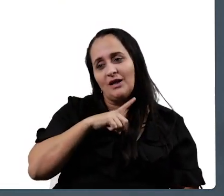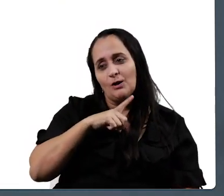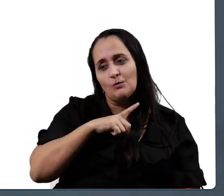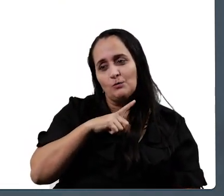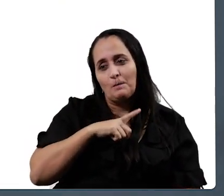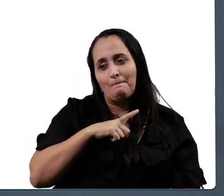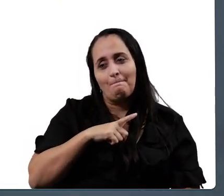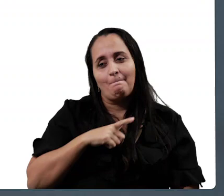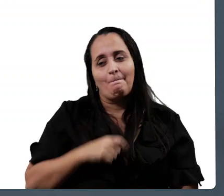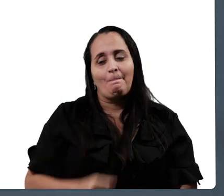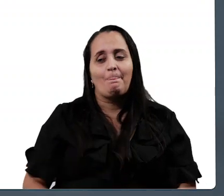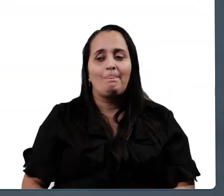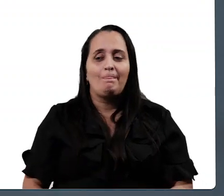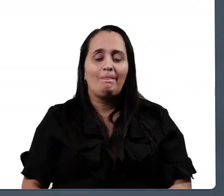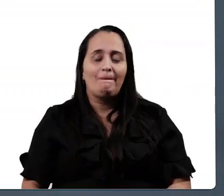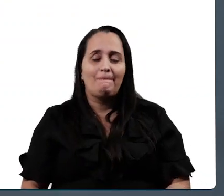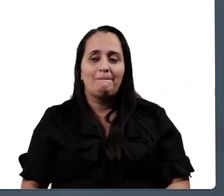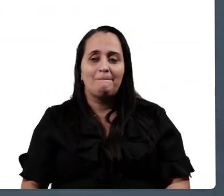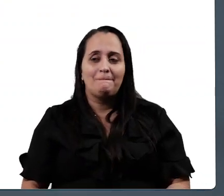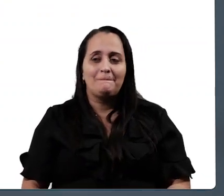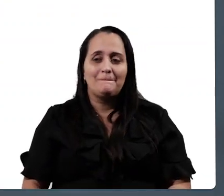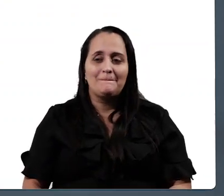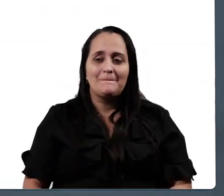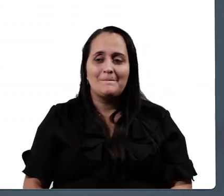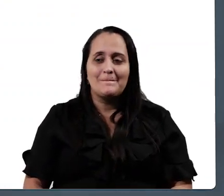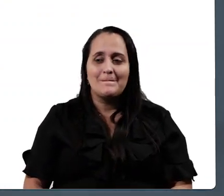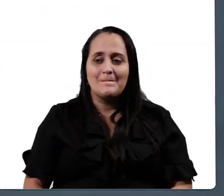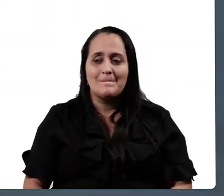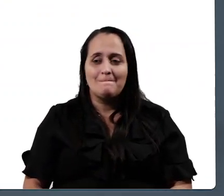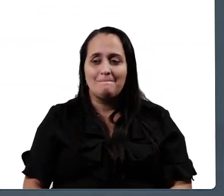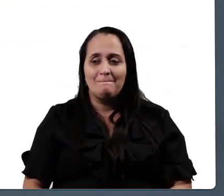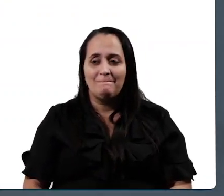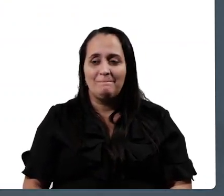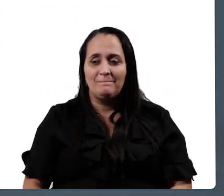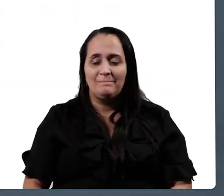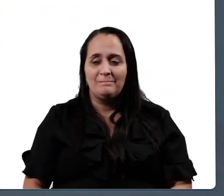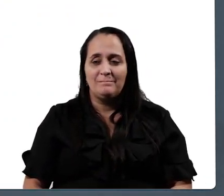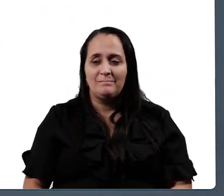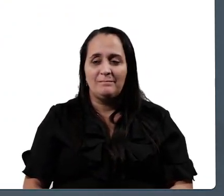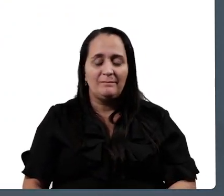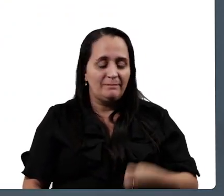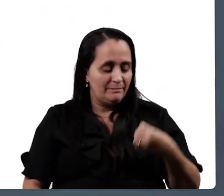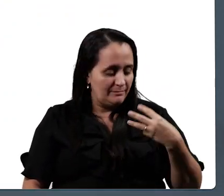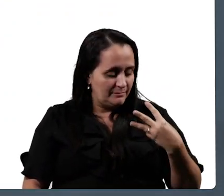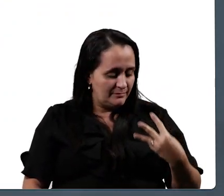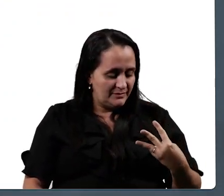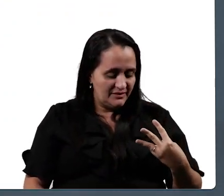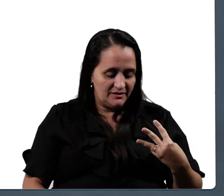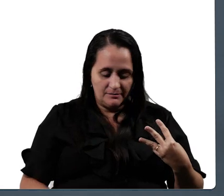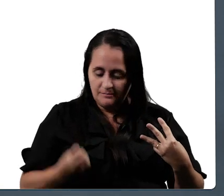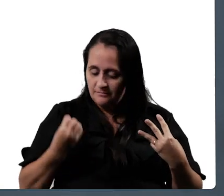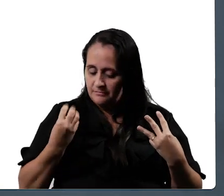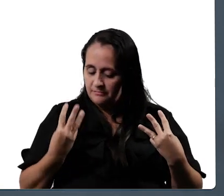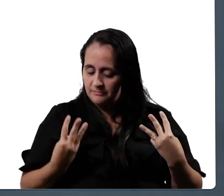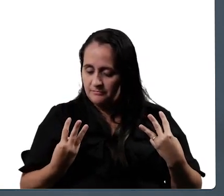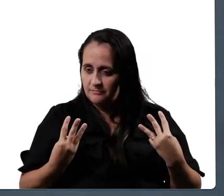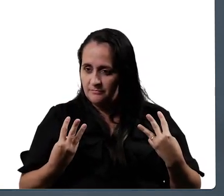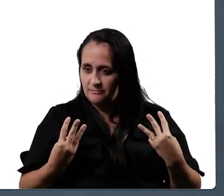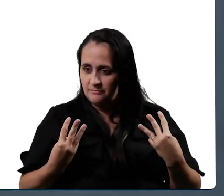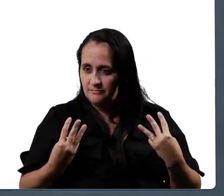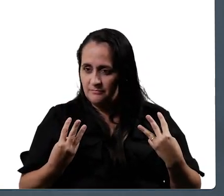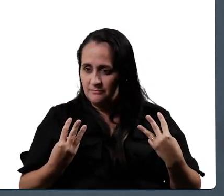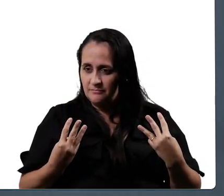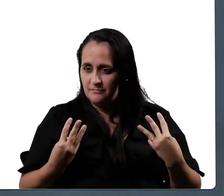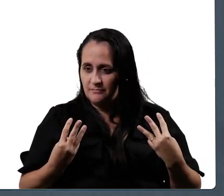tenho três bloquinhos aqui e eu coloco mais três bloquinhos aqui mais